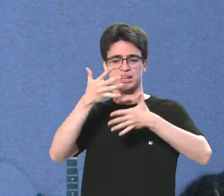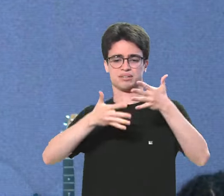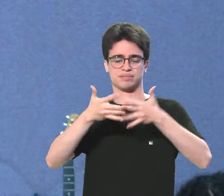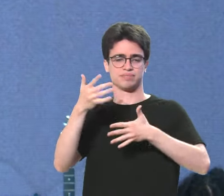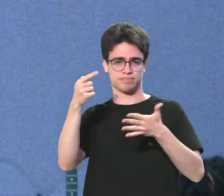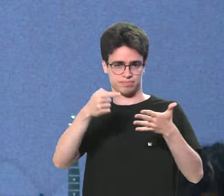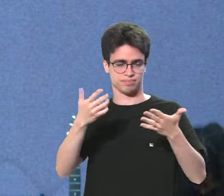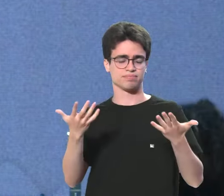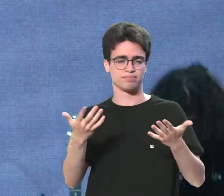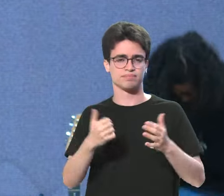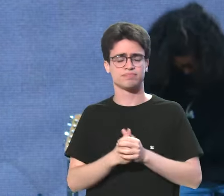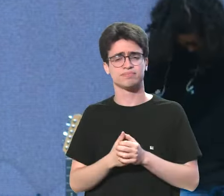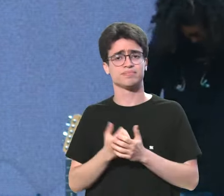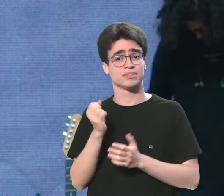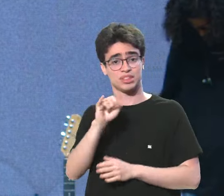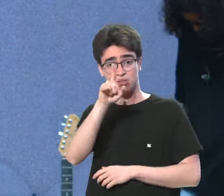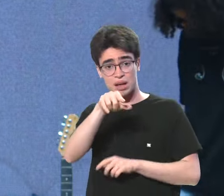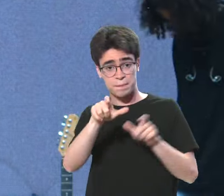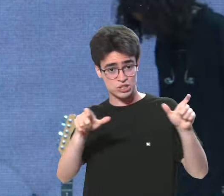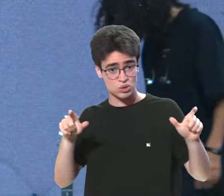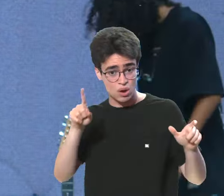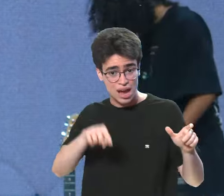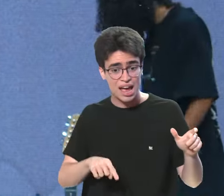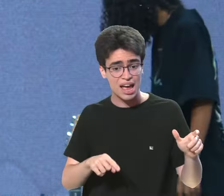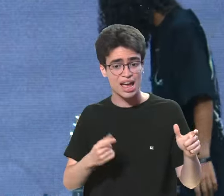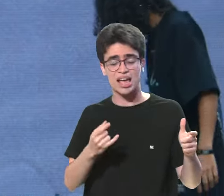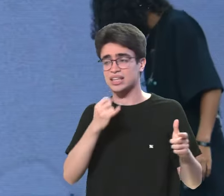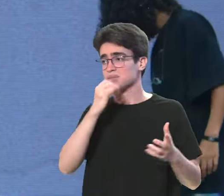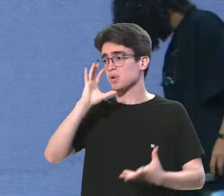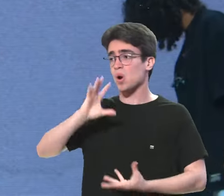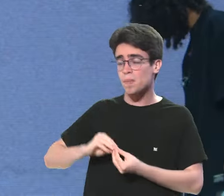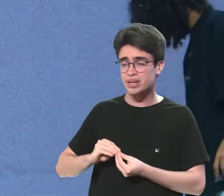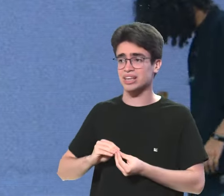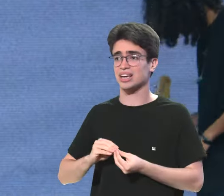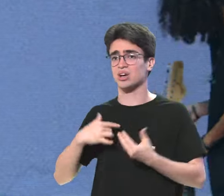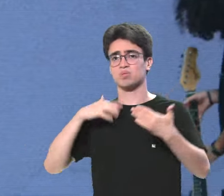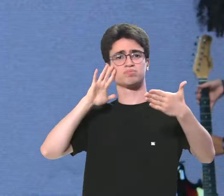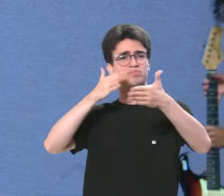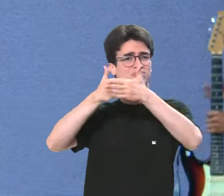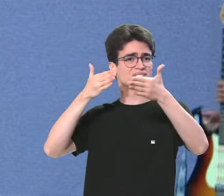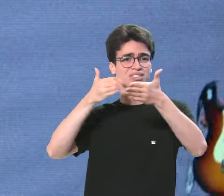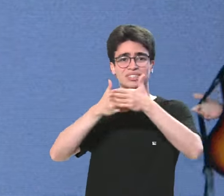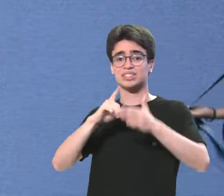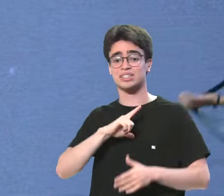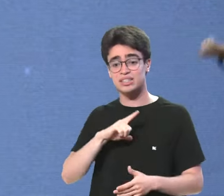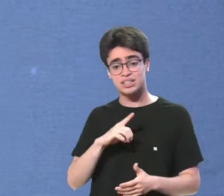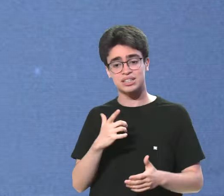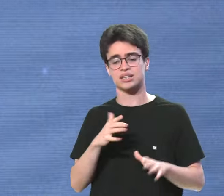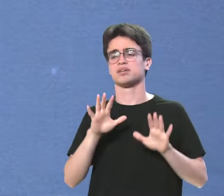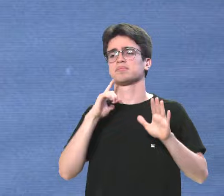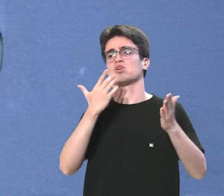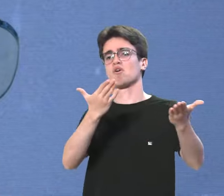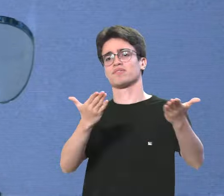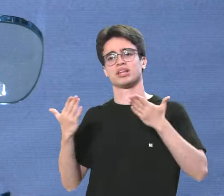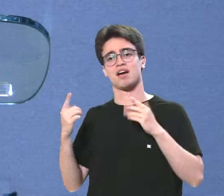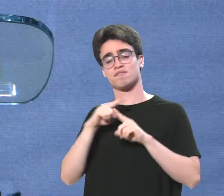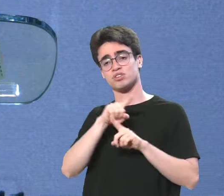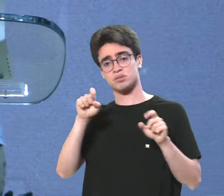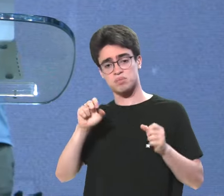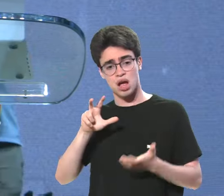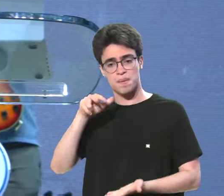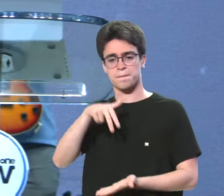vida e se você é uma dessas pessoas que entendeu que tem escamas nos olhos eu queria te convidar a ficar em